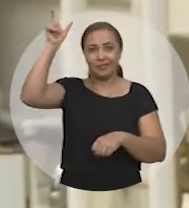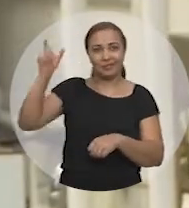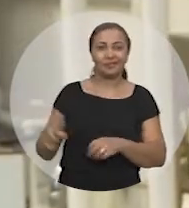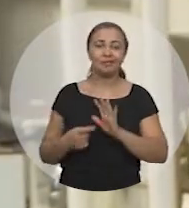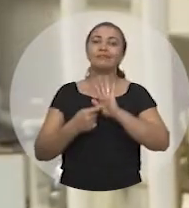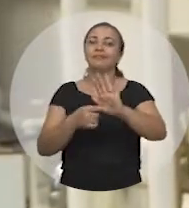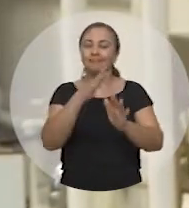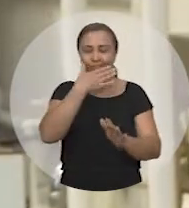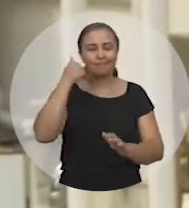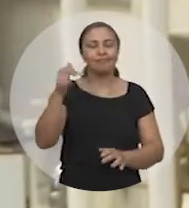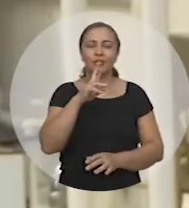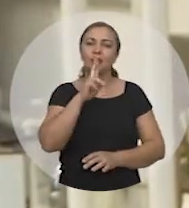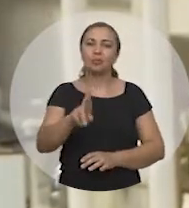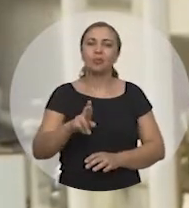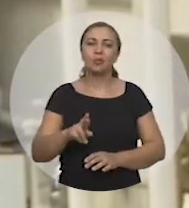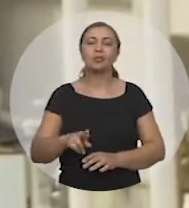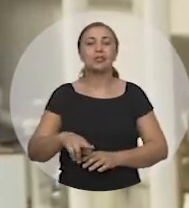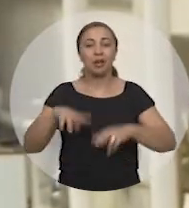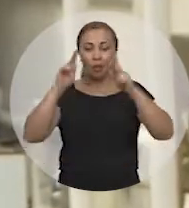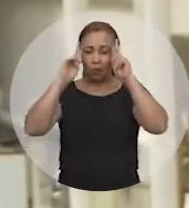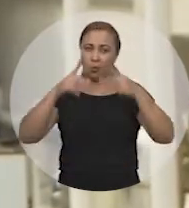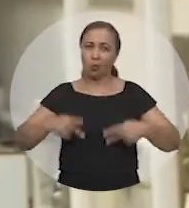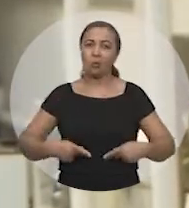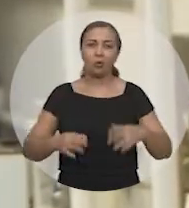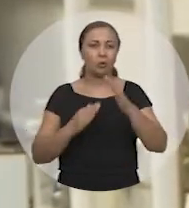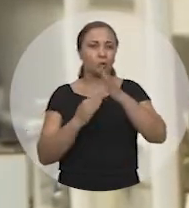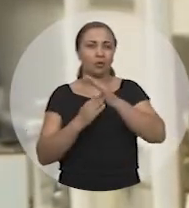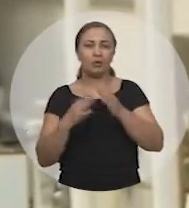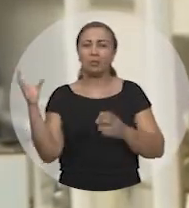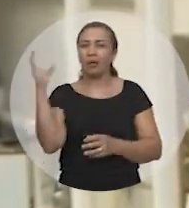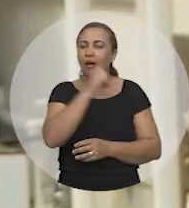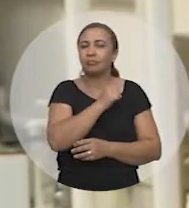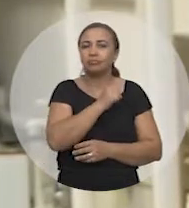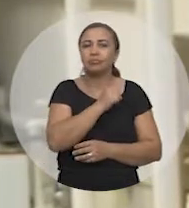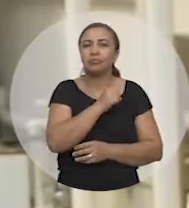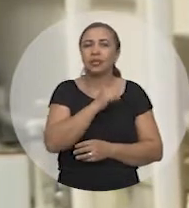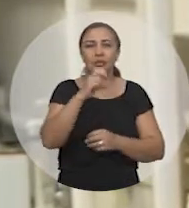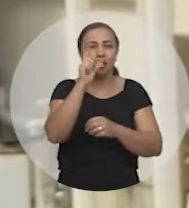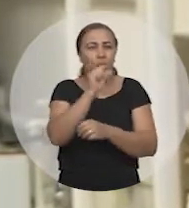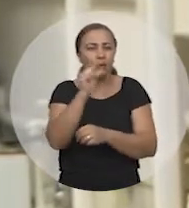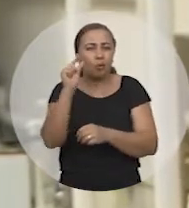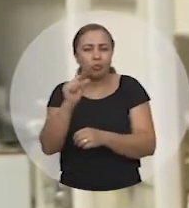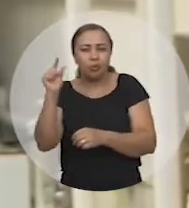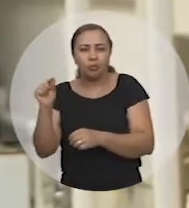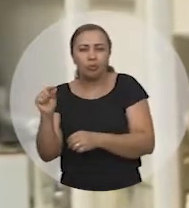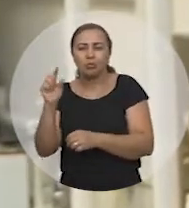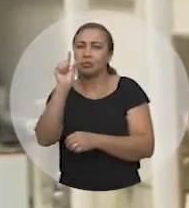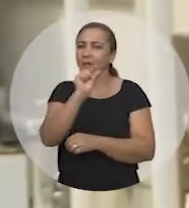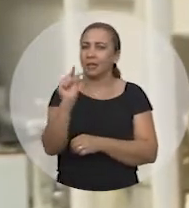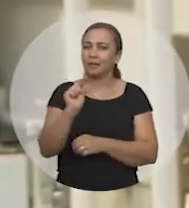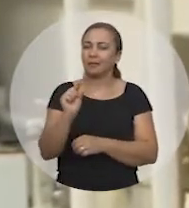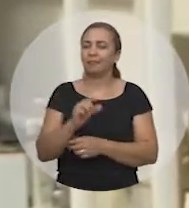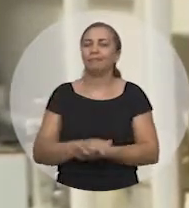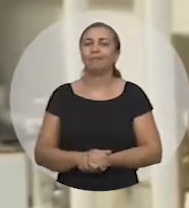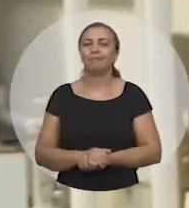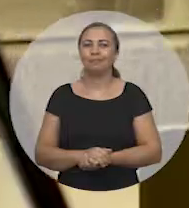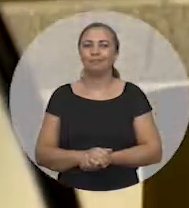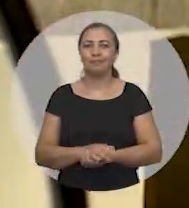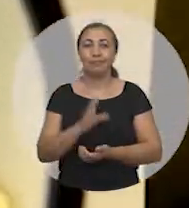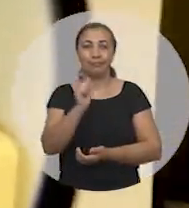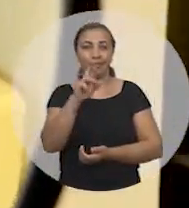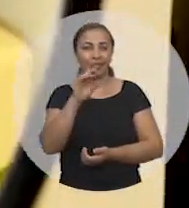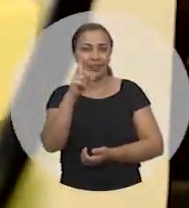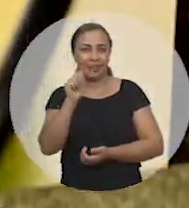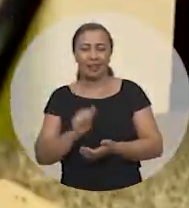para que o paciente Apresente a melhor resposta imunológica possível no menor prazo e com doses Em menor